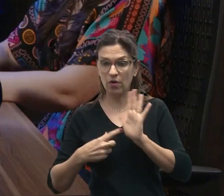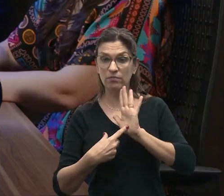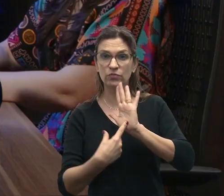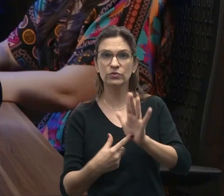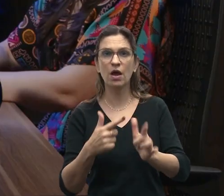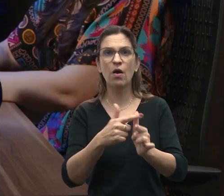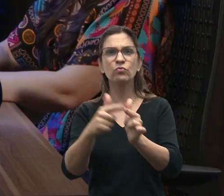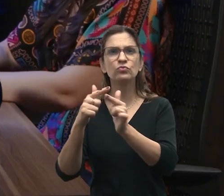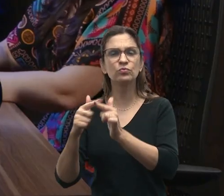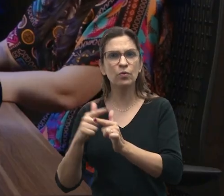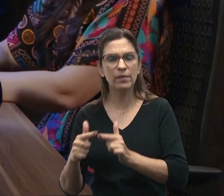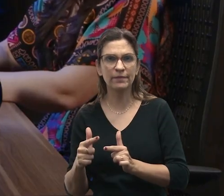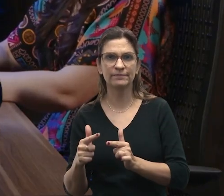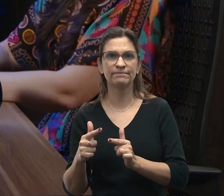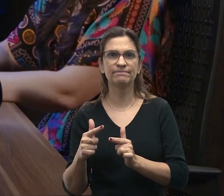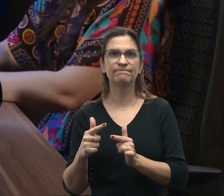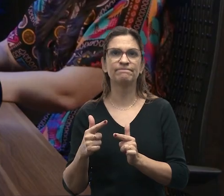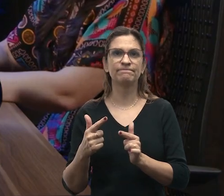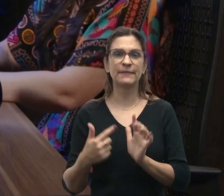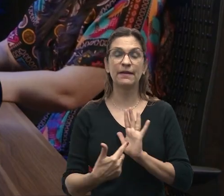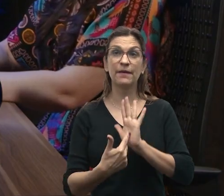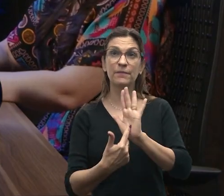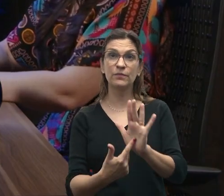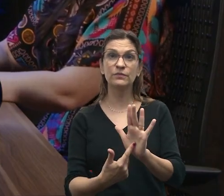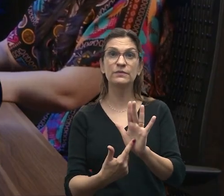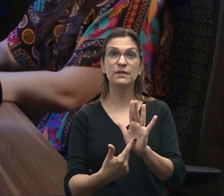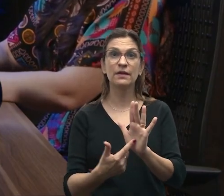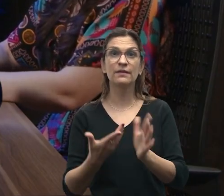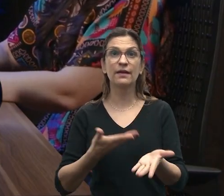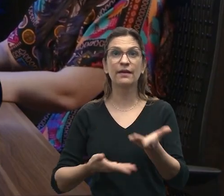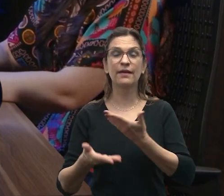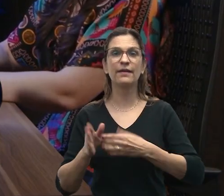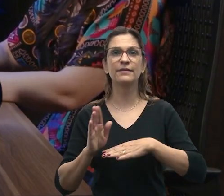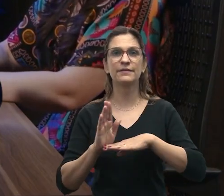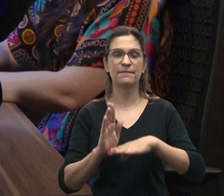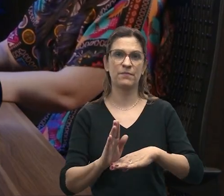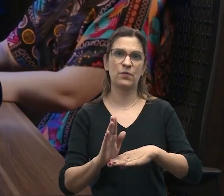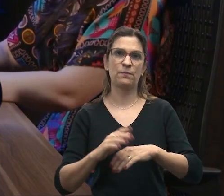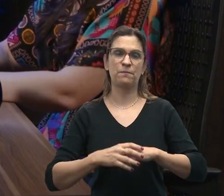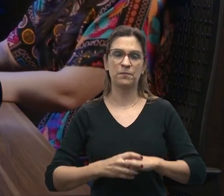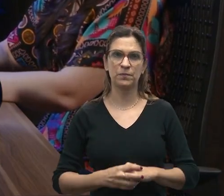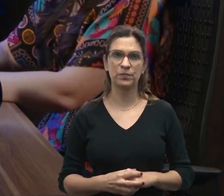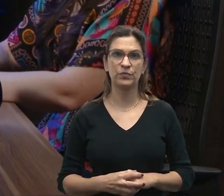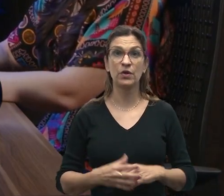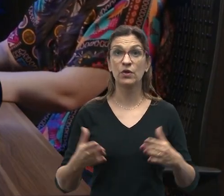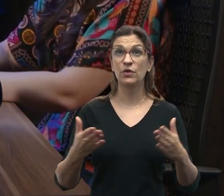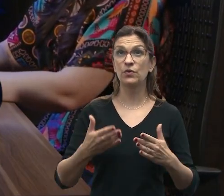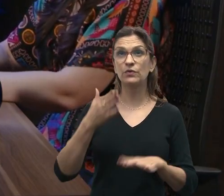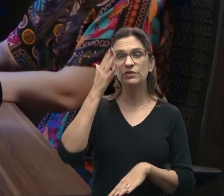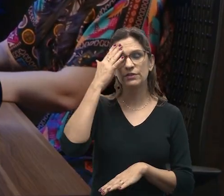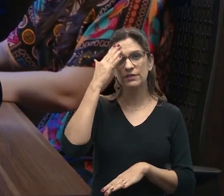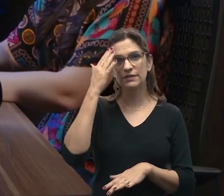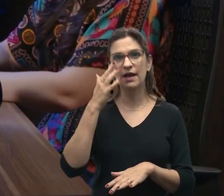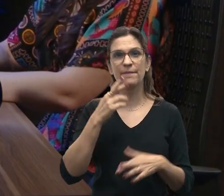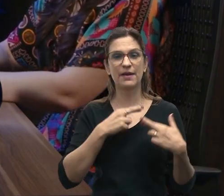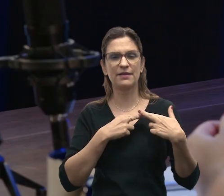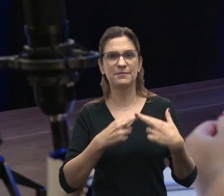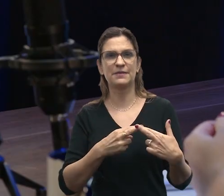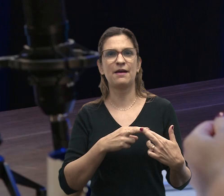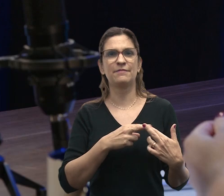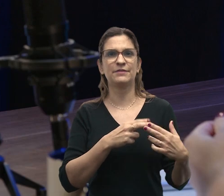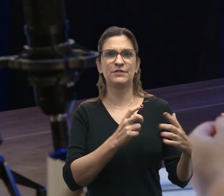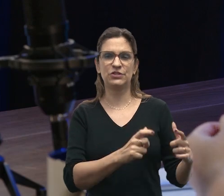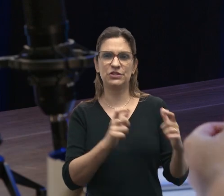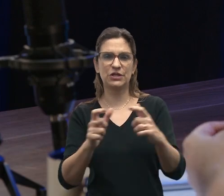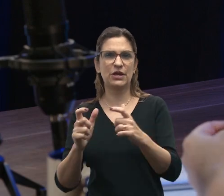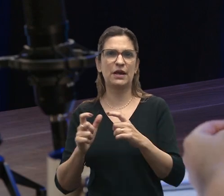mas não de uma forma que foi tão revelada como está lá. E mais, hoje a gente sabe as responsabilidades. Então, nós vamos tentar atuar. Hoje